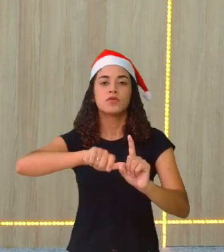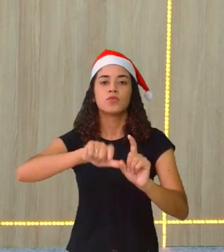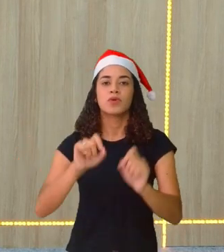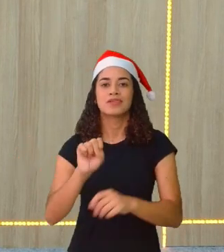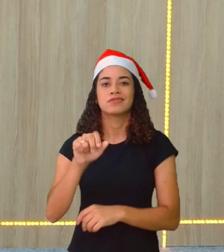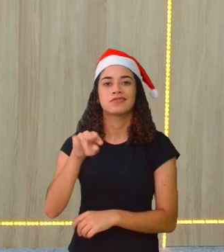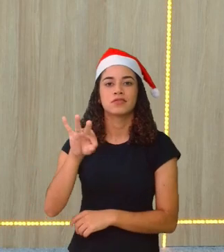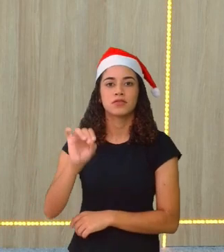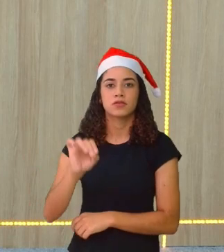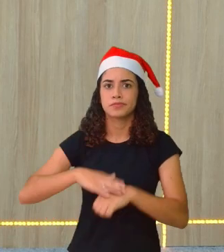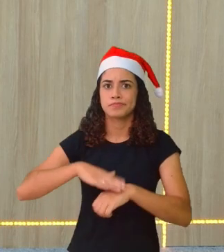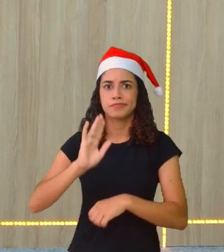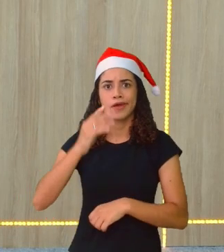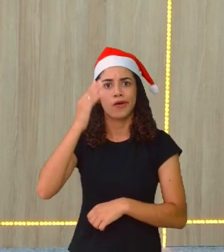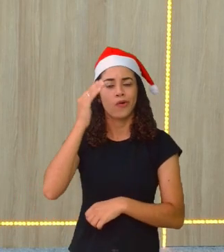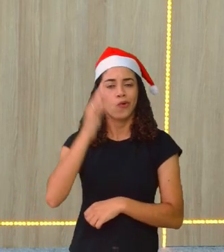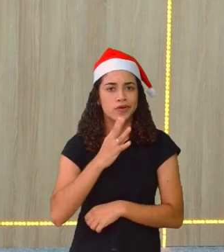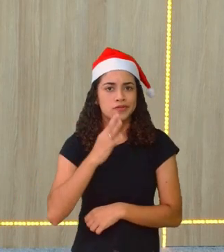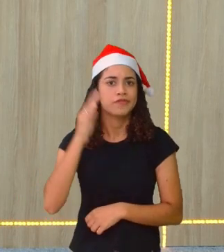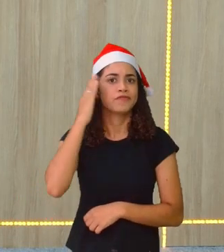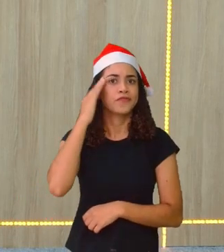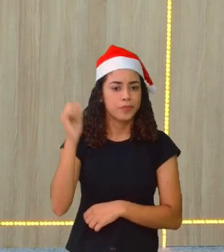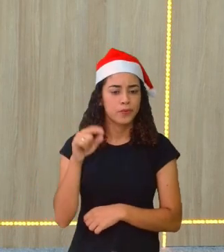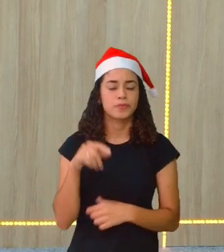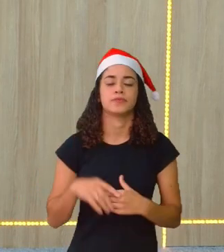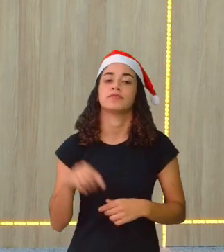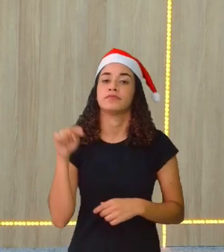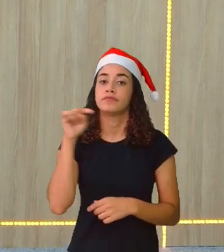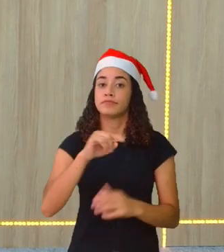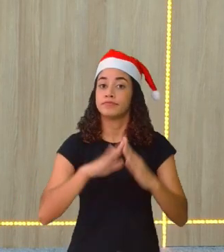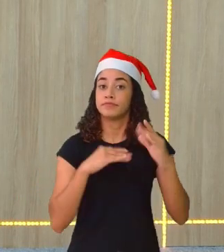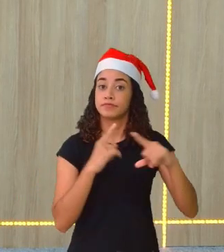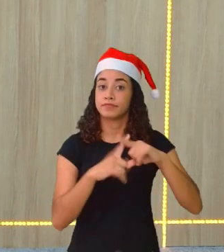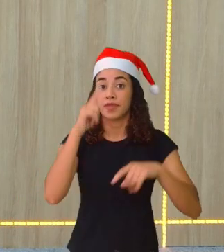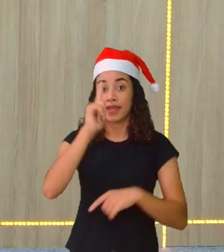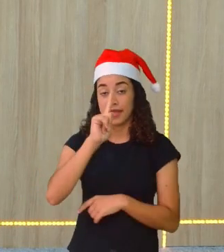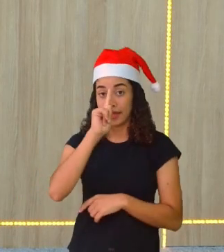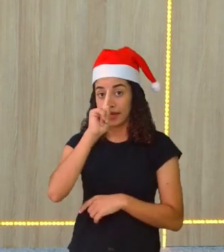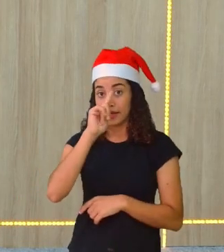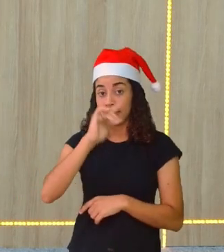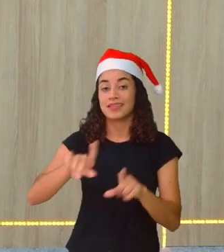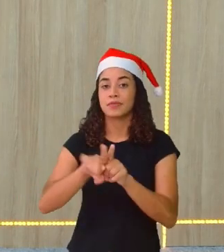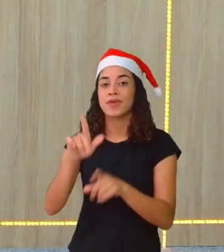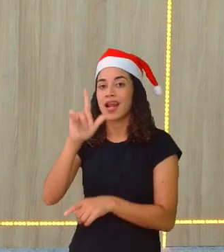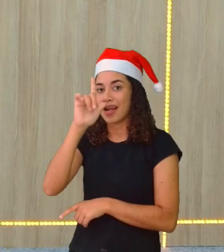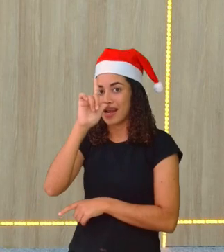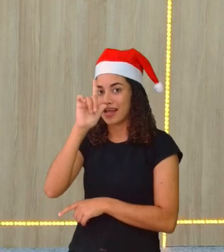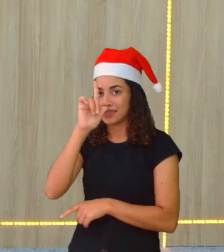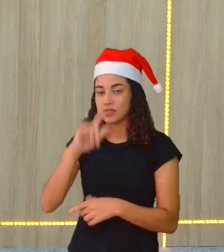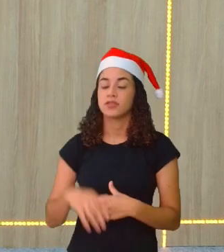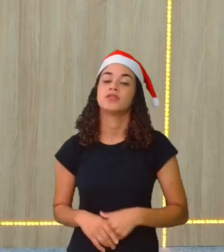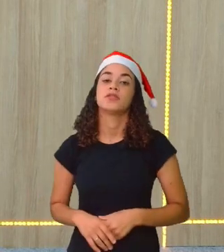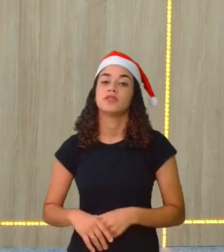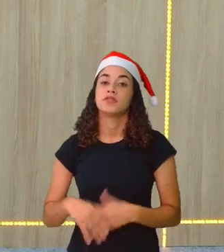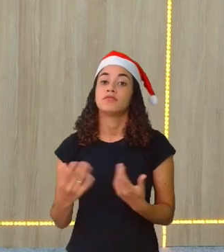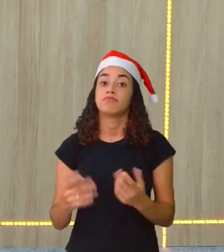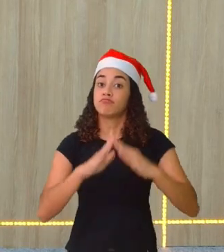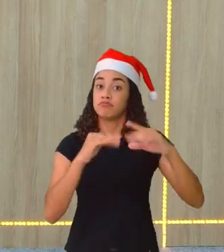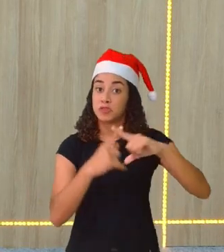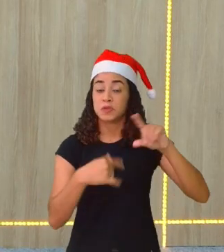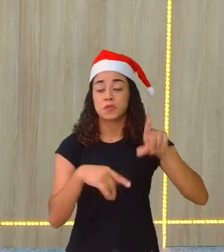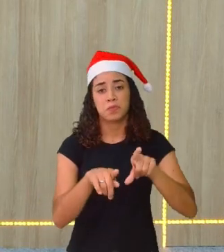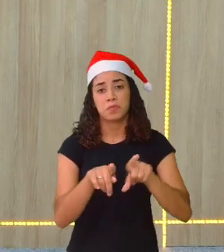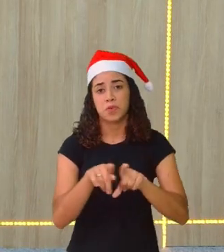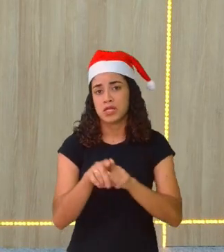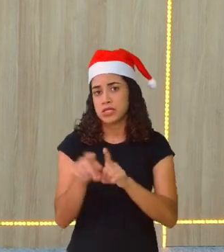santos mais populares na igreja grega, né, e latina. Então, nas igrejas